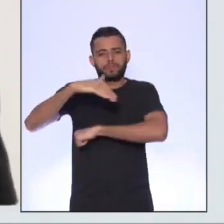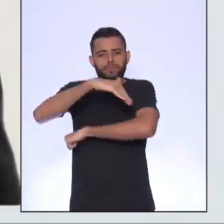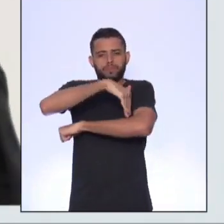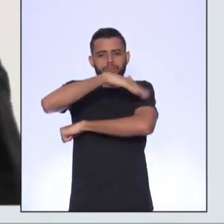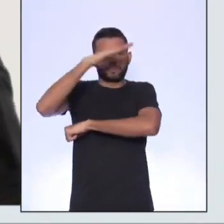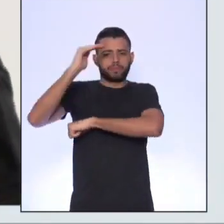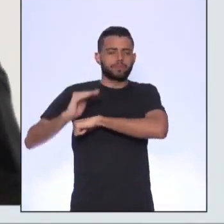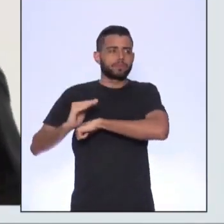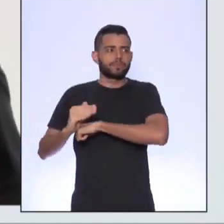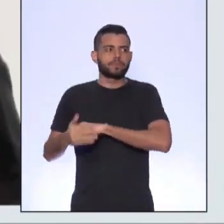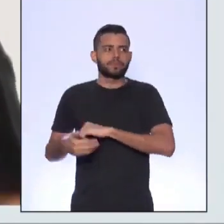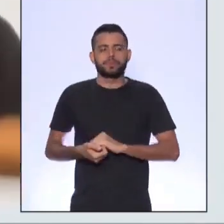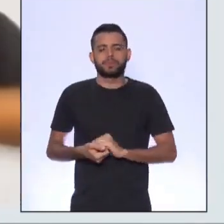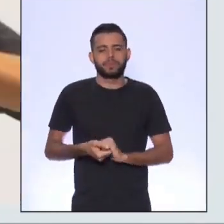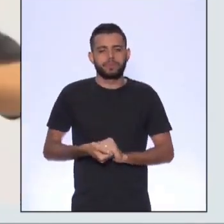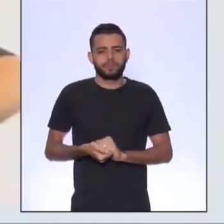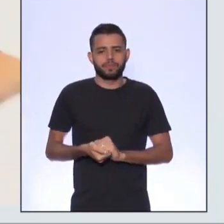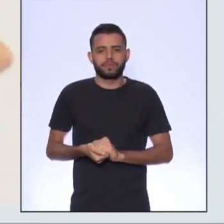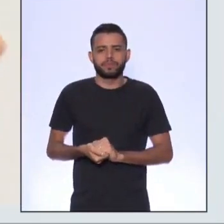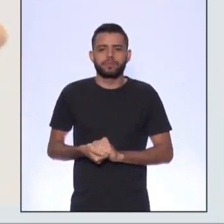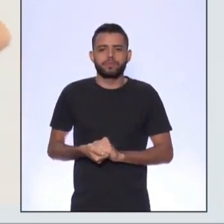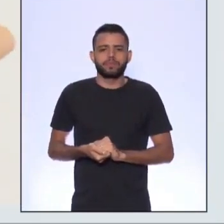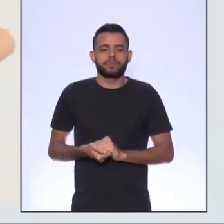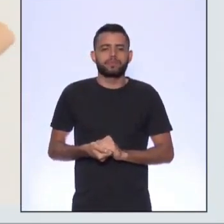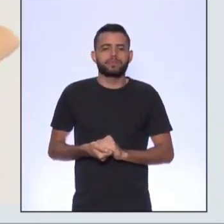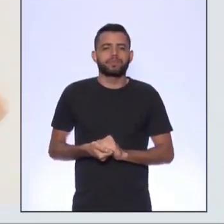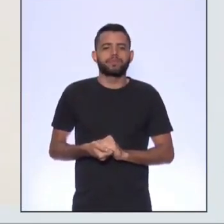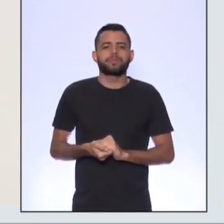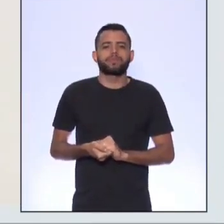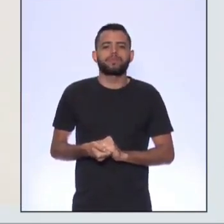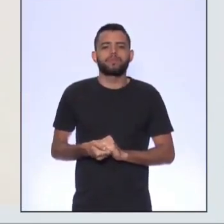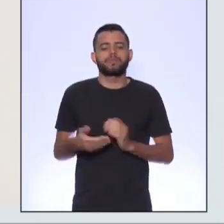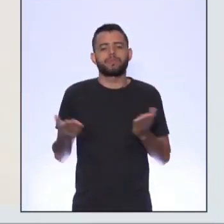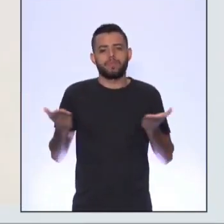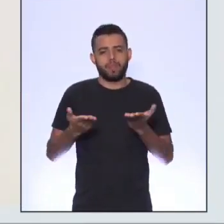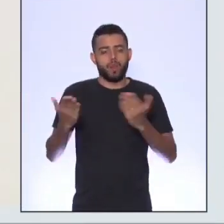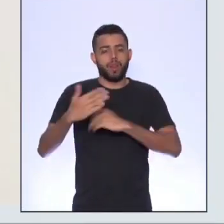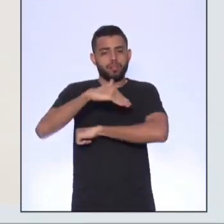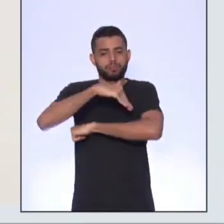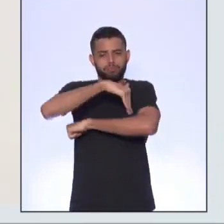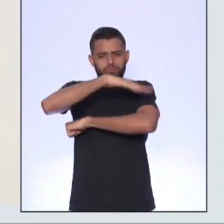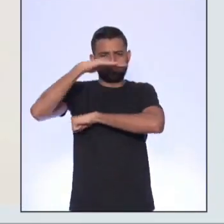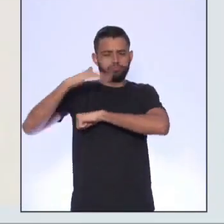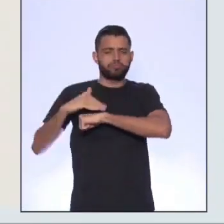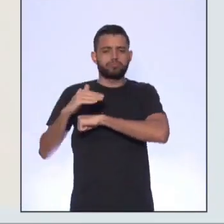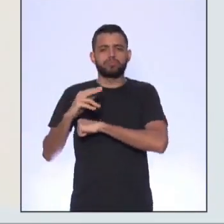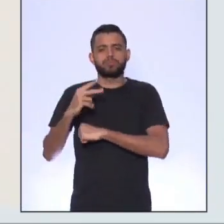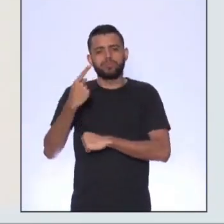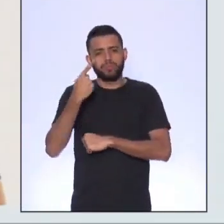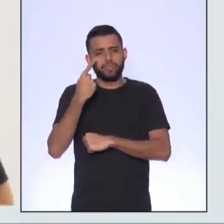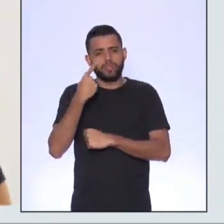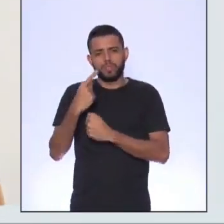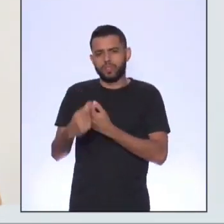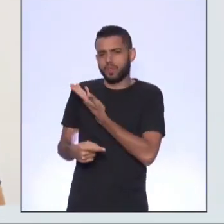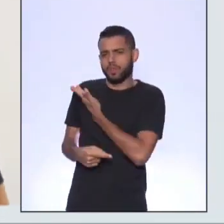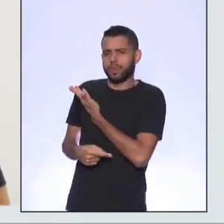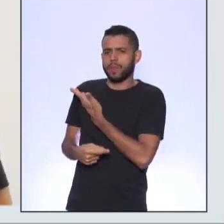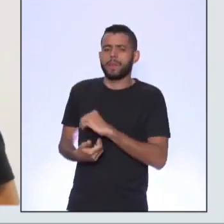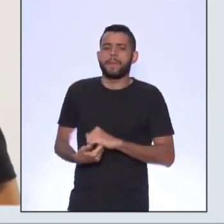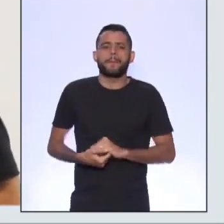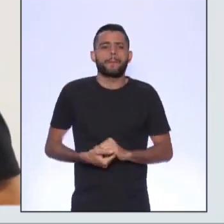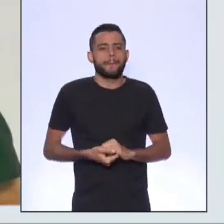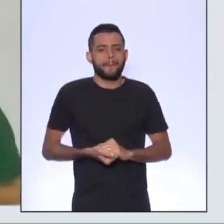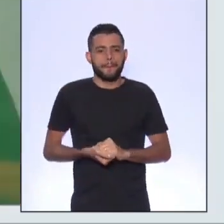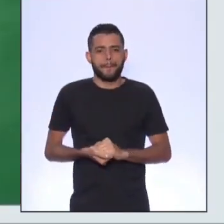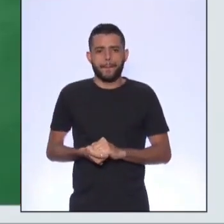de Brumadinho, a tragédia, né, do rompimento da barragem de Brumadinho. Olha o título do texto, Tragédia em